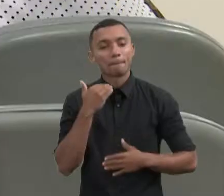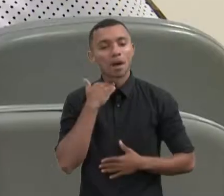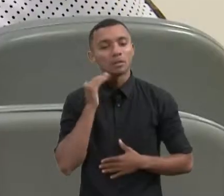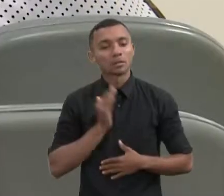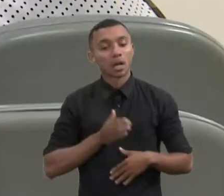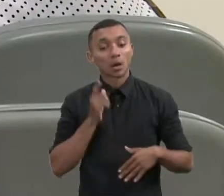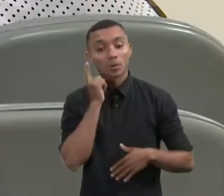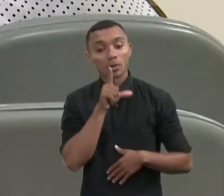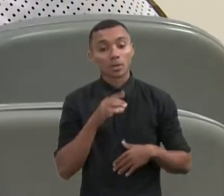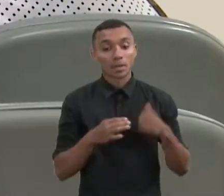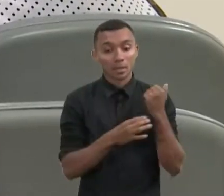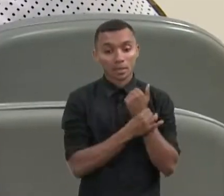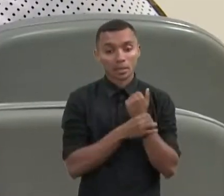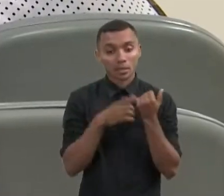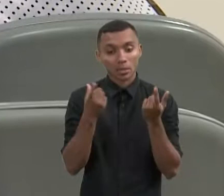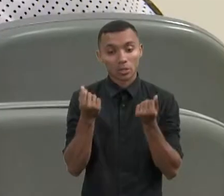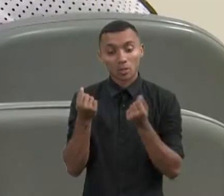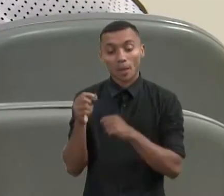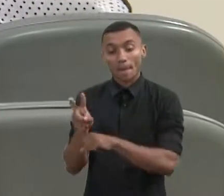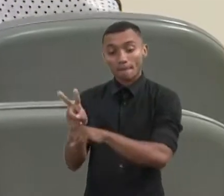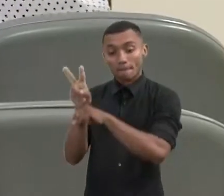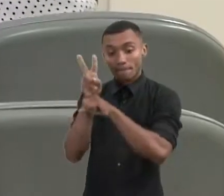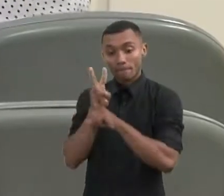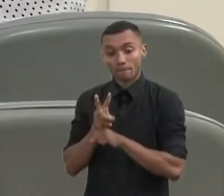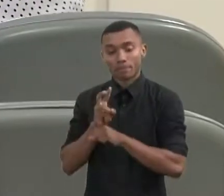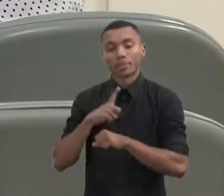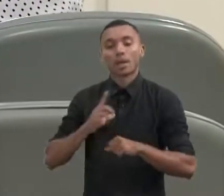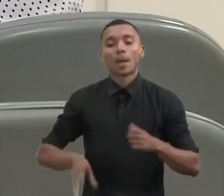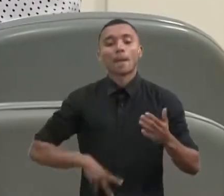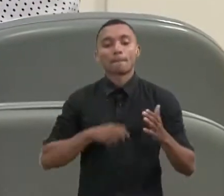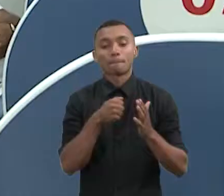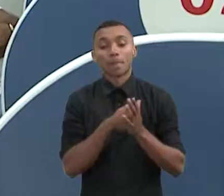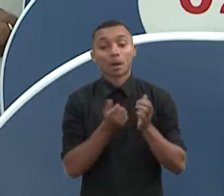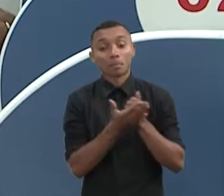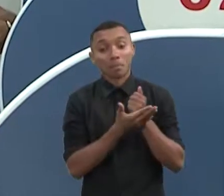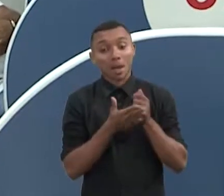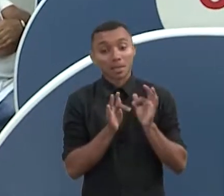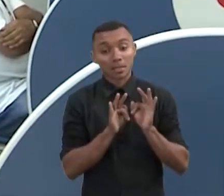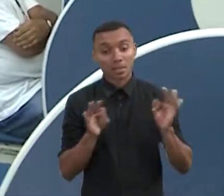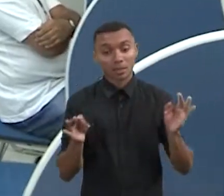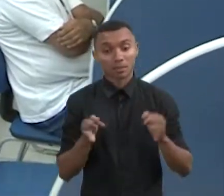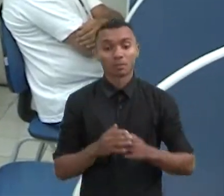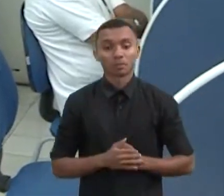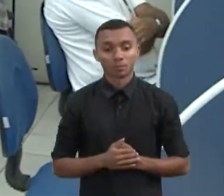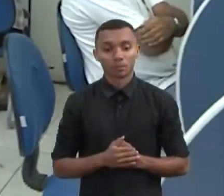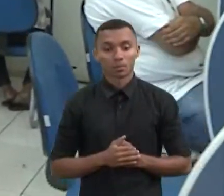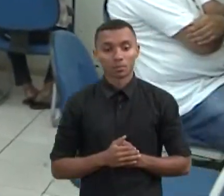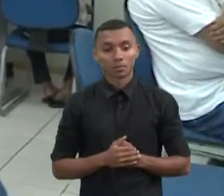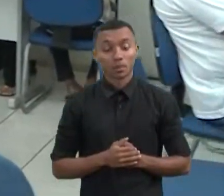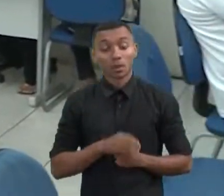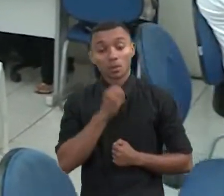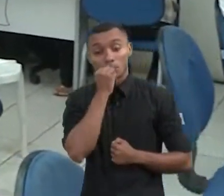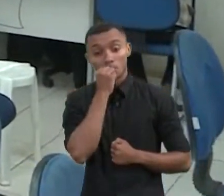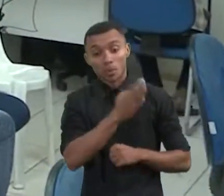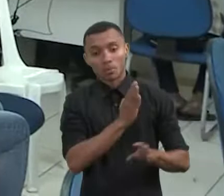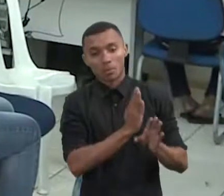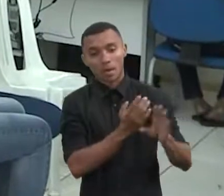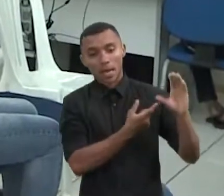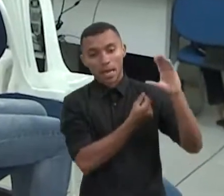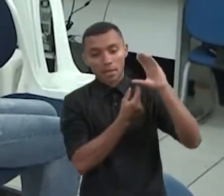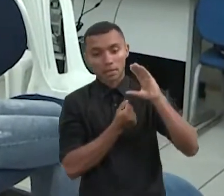garantia, esse tipo de empréstimo costuma ter taxas mais baixas, o que pode ser vantajoso para o